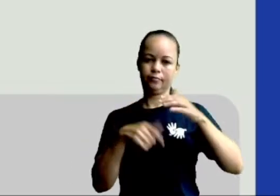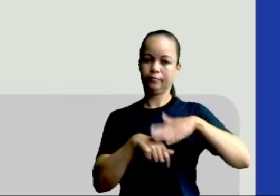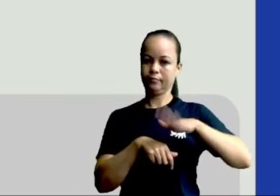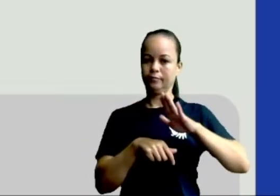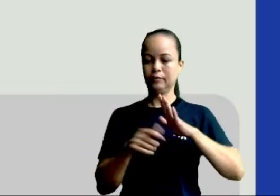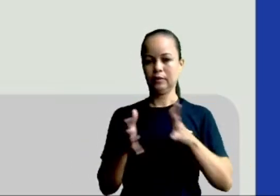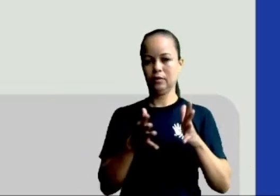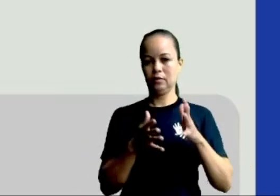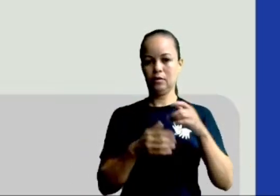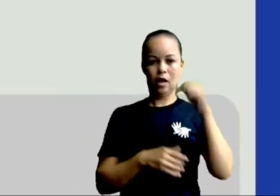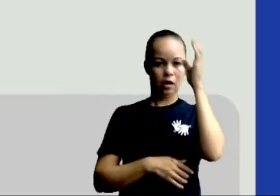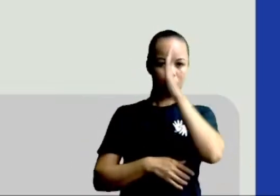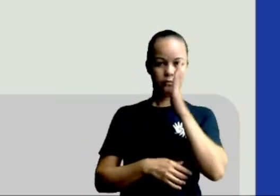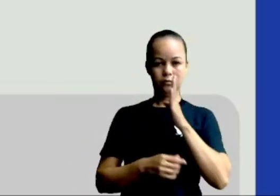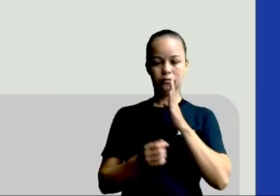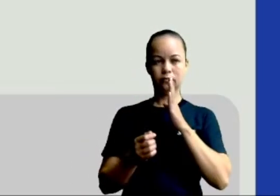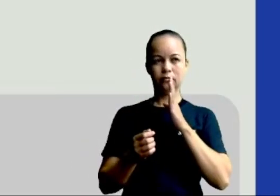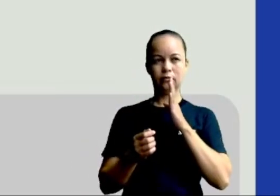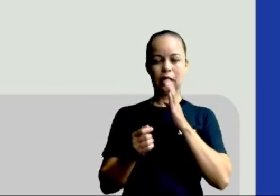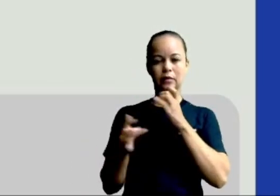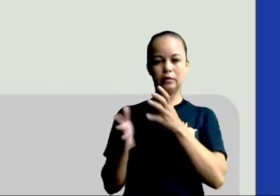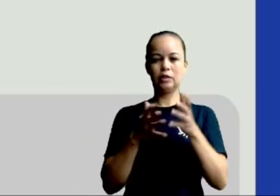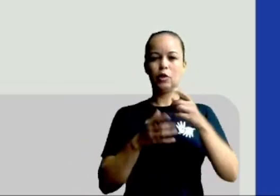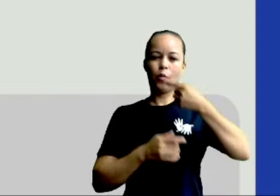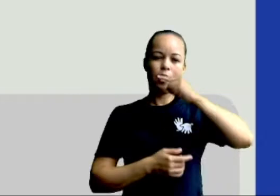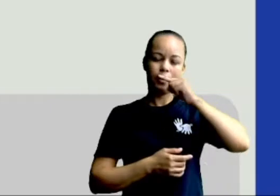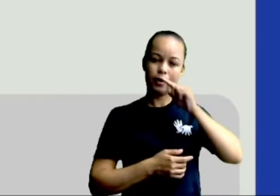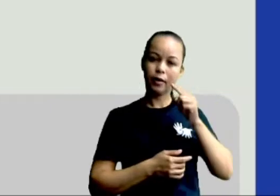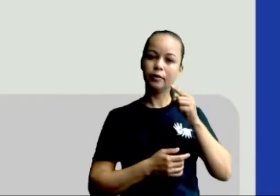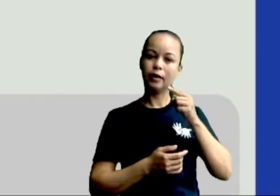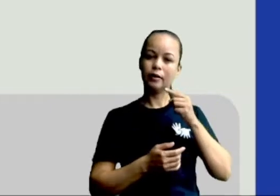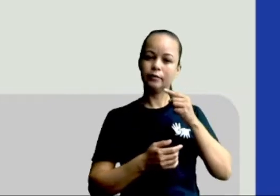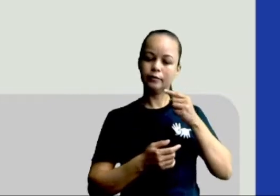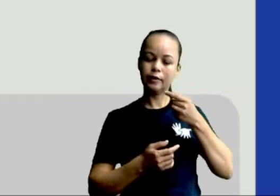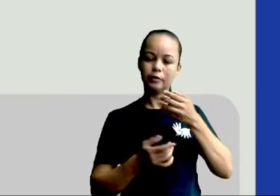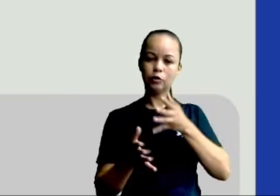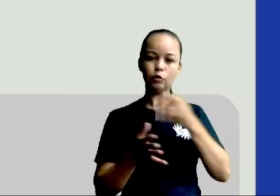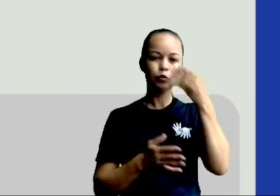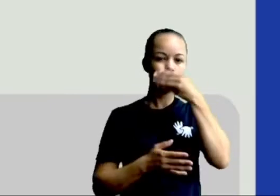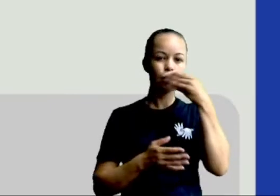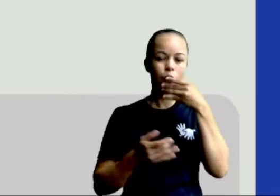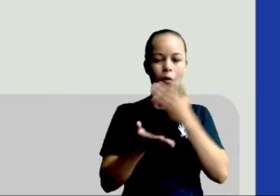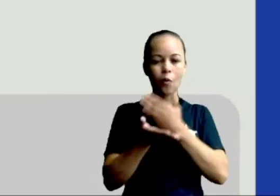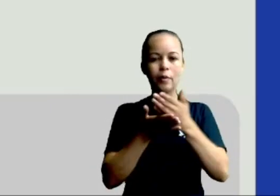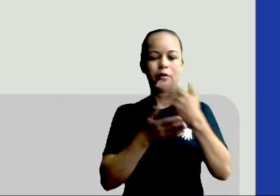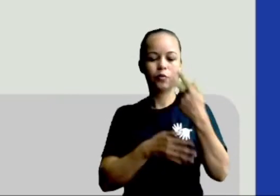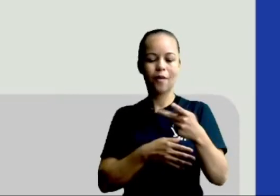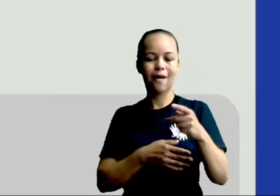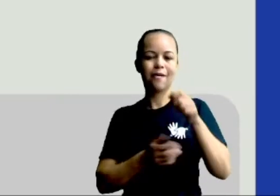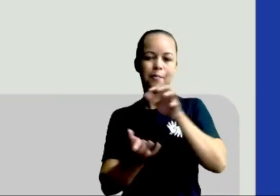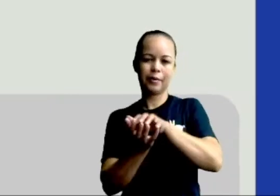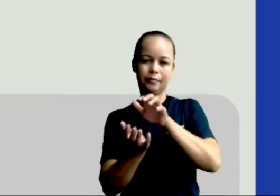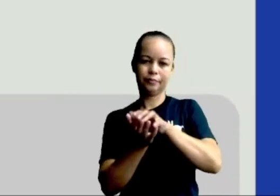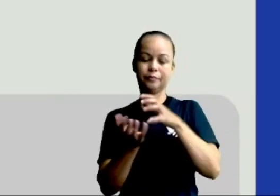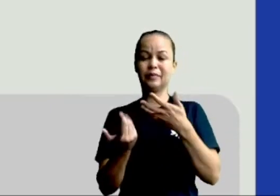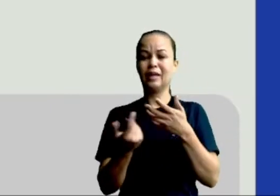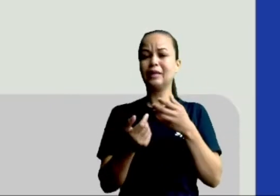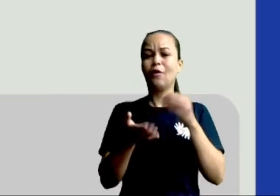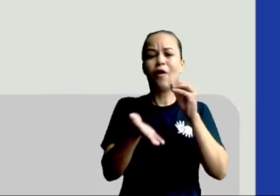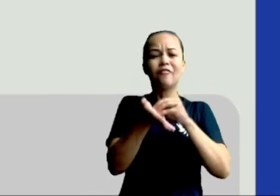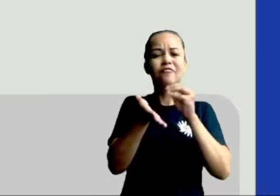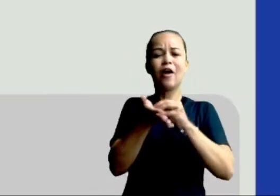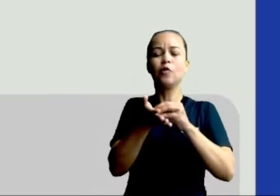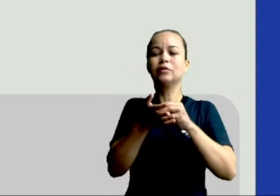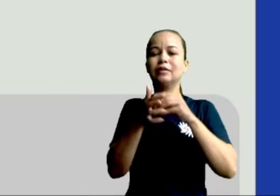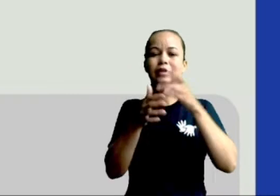a cultura da cana-de-açúcar começou aqui em Pernambuco. Então, a tentativa de solucionar a falta de braços para a